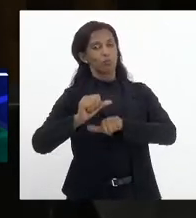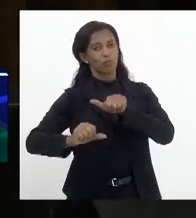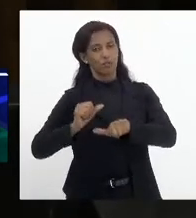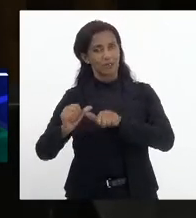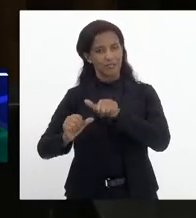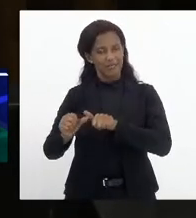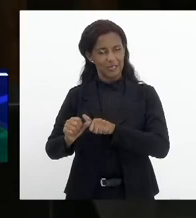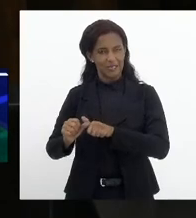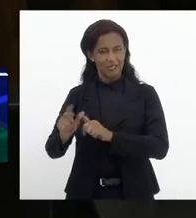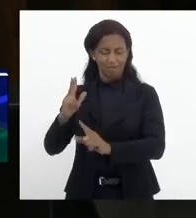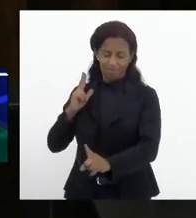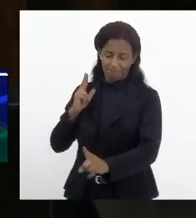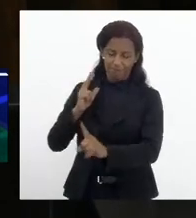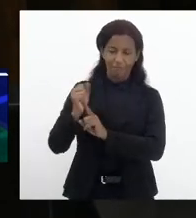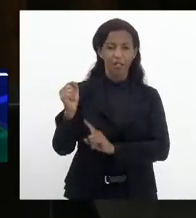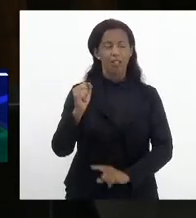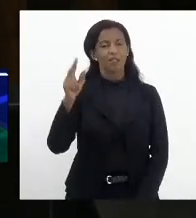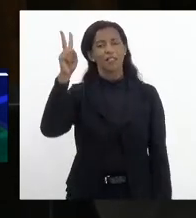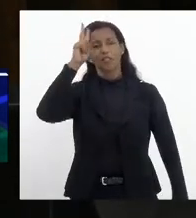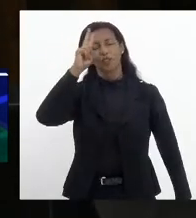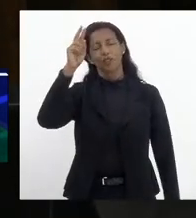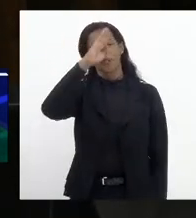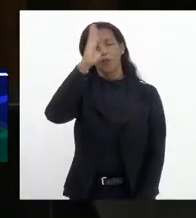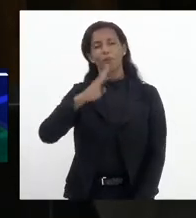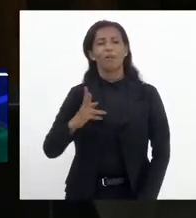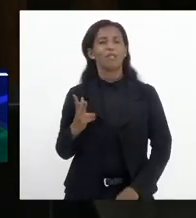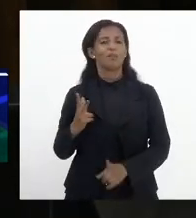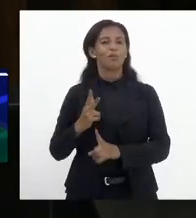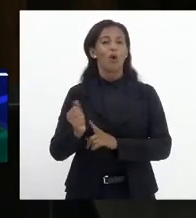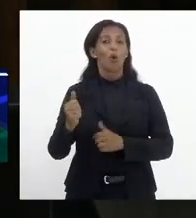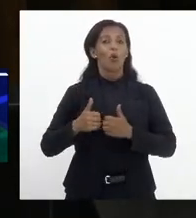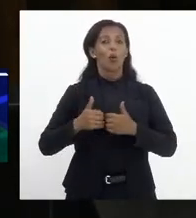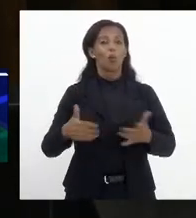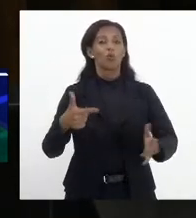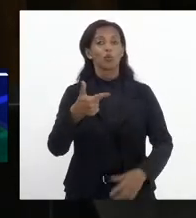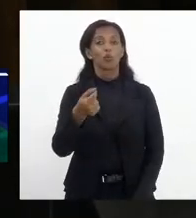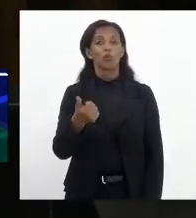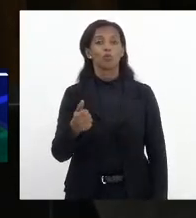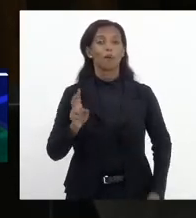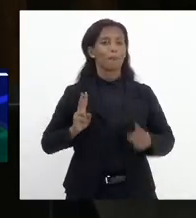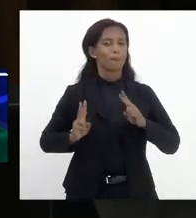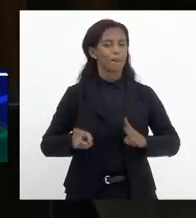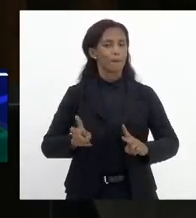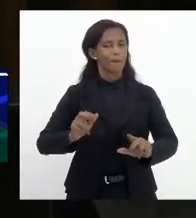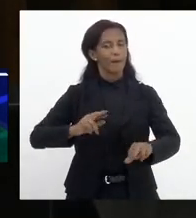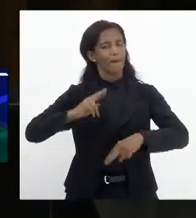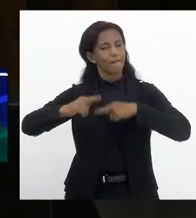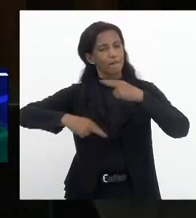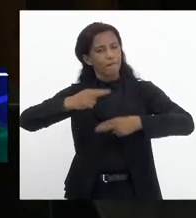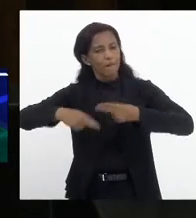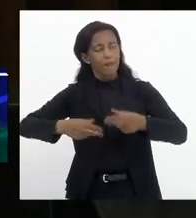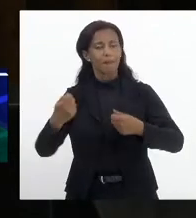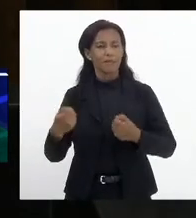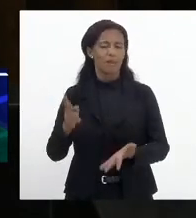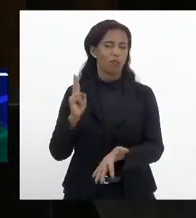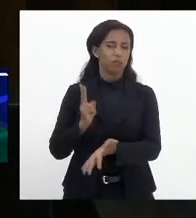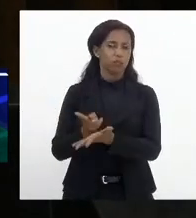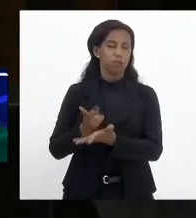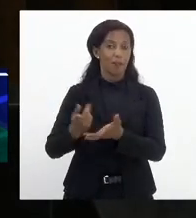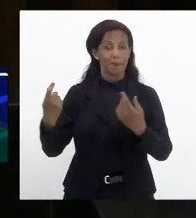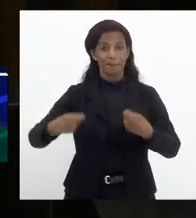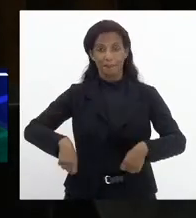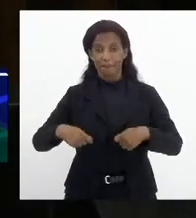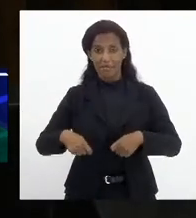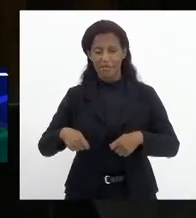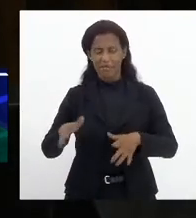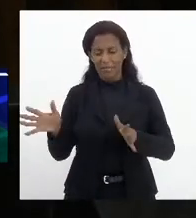maior guinada da história do Brasil, que se deu em 2018, ela precisa continuar. As reformas precisam prosseguir e é necessário